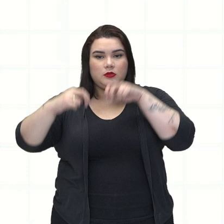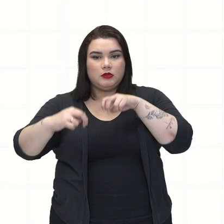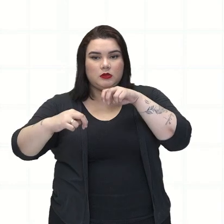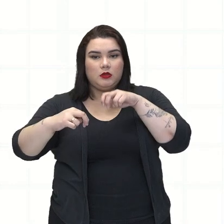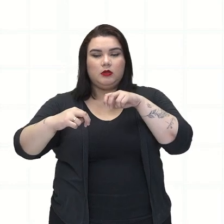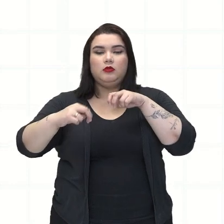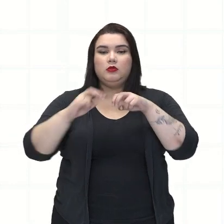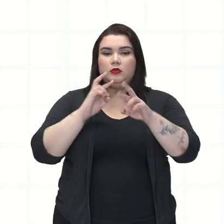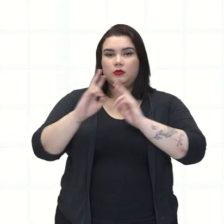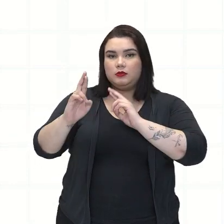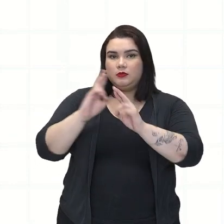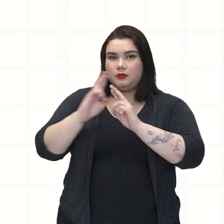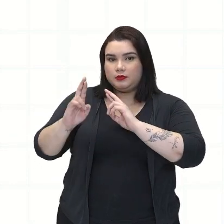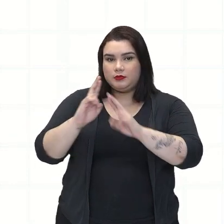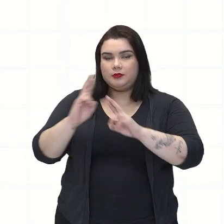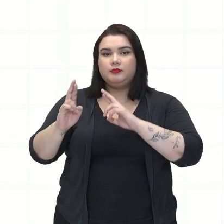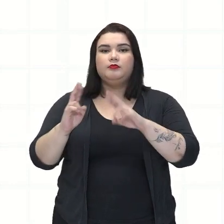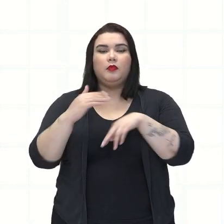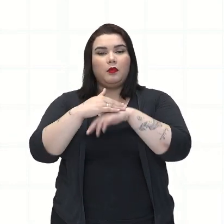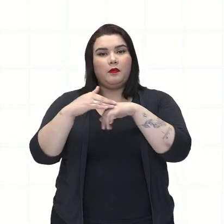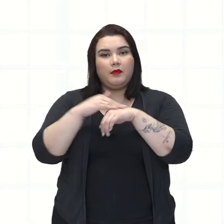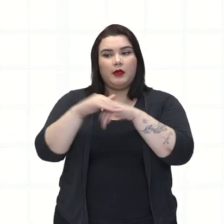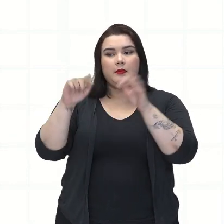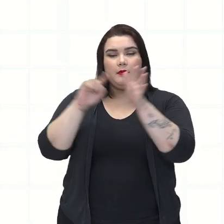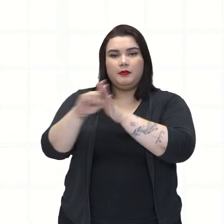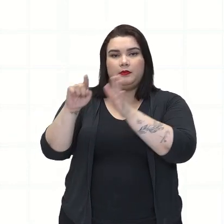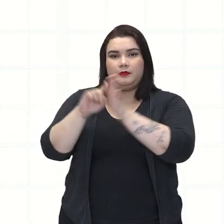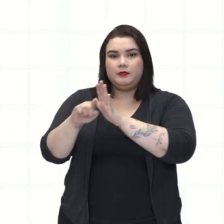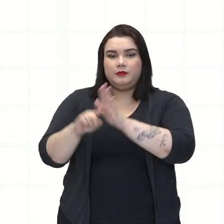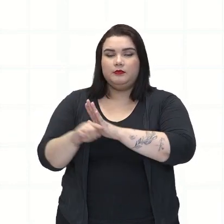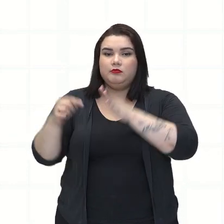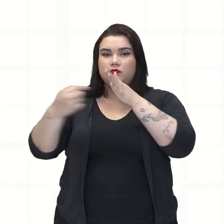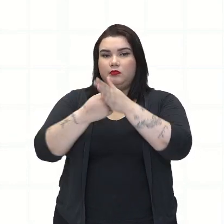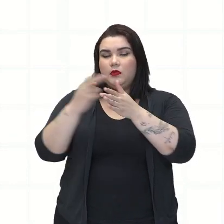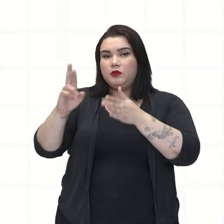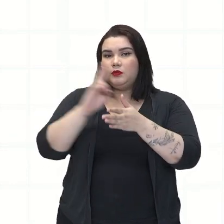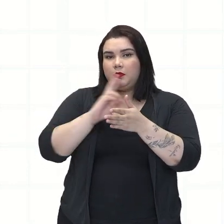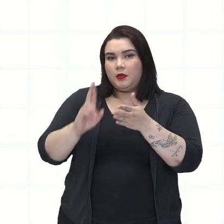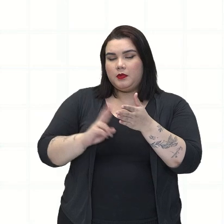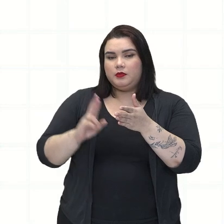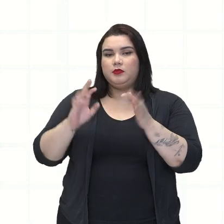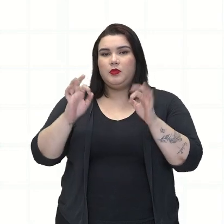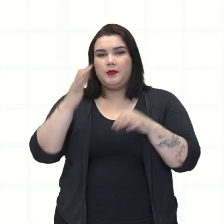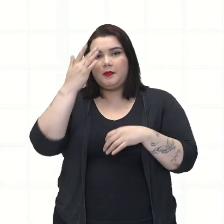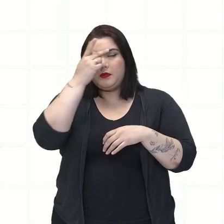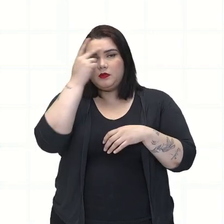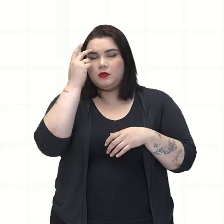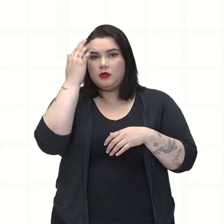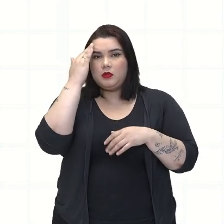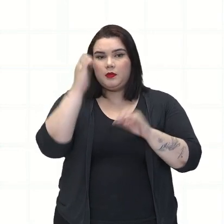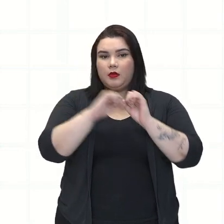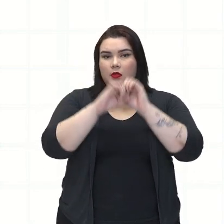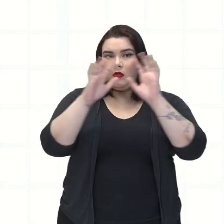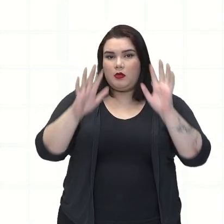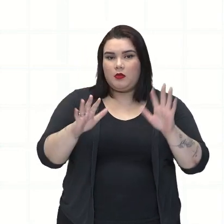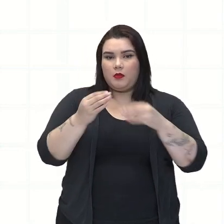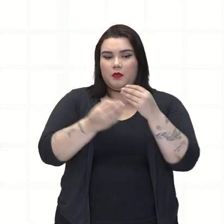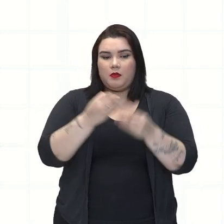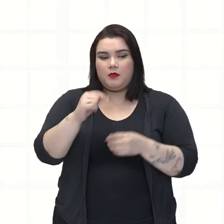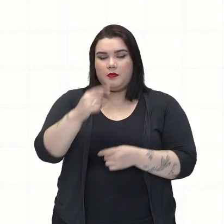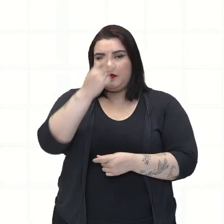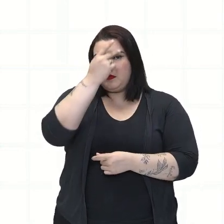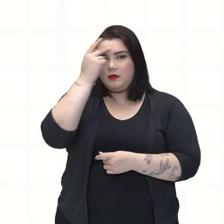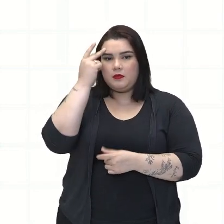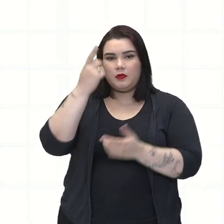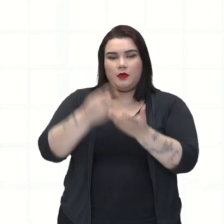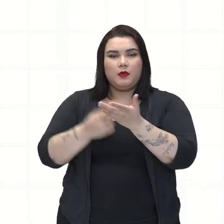perguntas, já tem suas listinhas de perguntas, né? Para poder passar para as pessoas entenderem um pouquinho mais do que aquela pessoa que